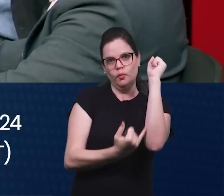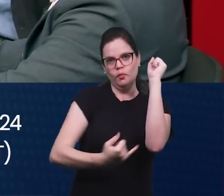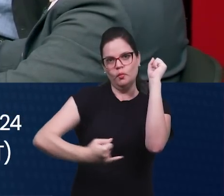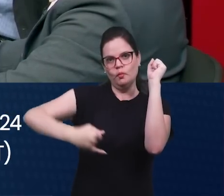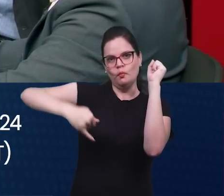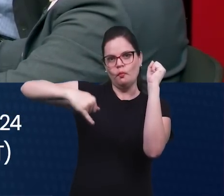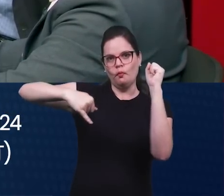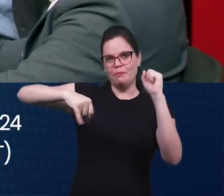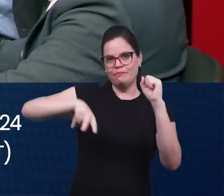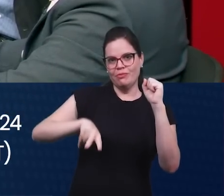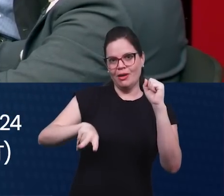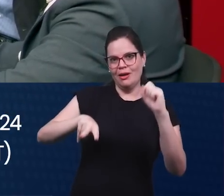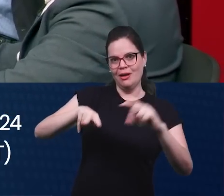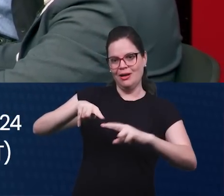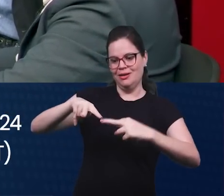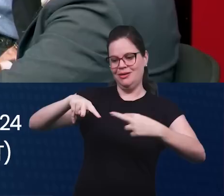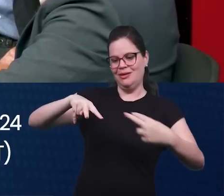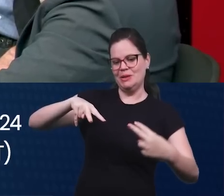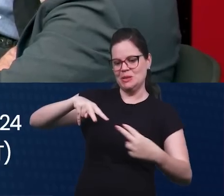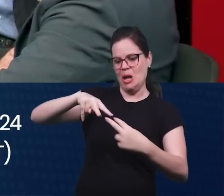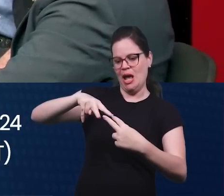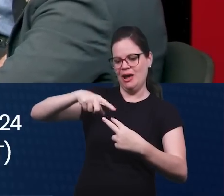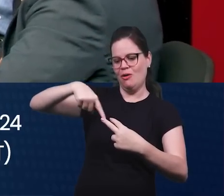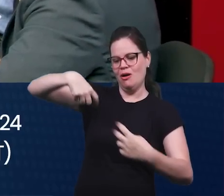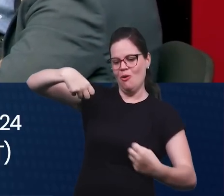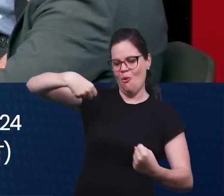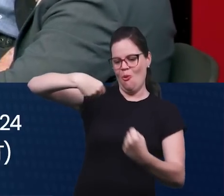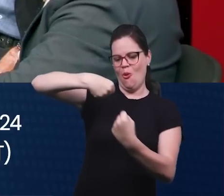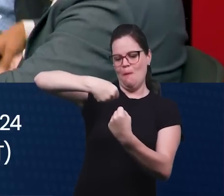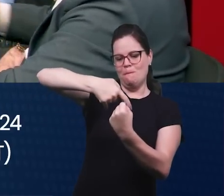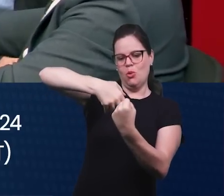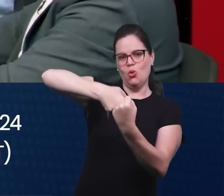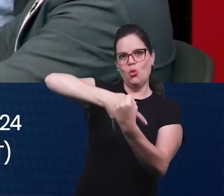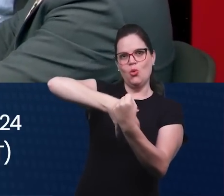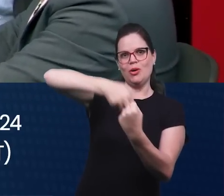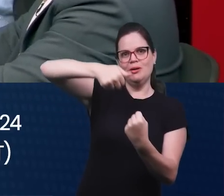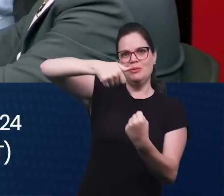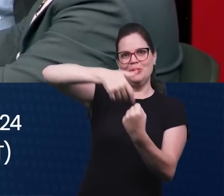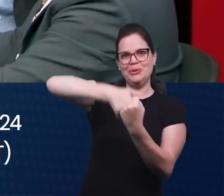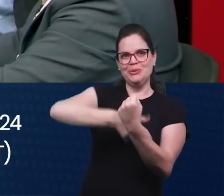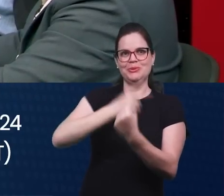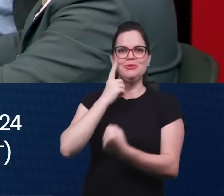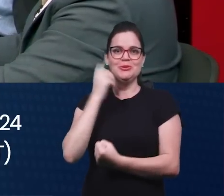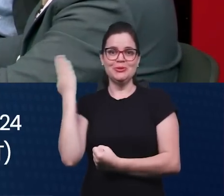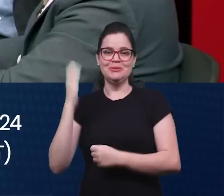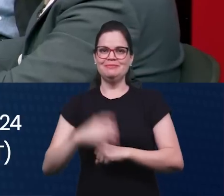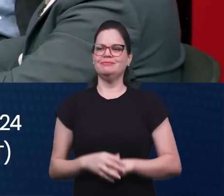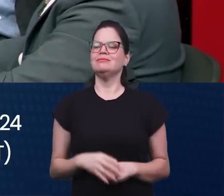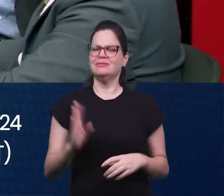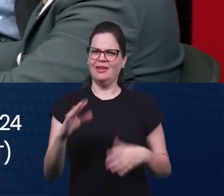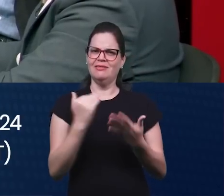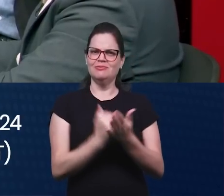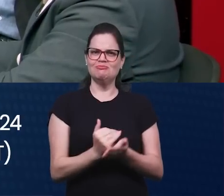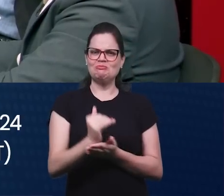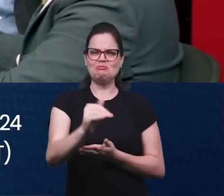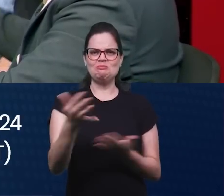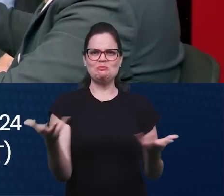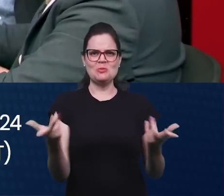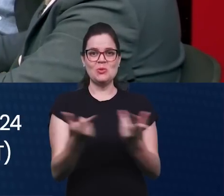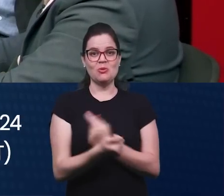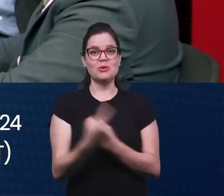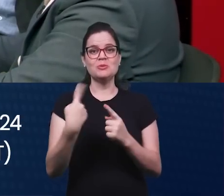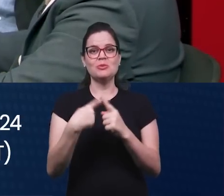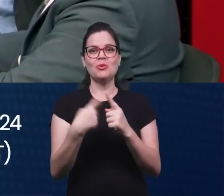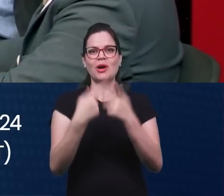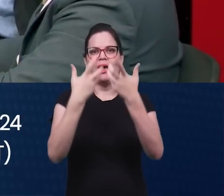introdução muito robusta já do que a gente vai ver pela frente, né? O cérebro humano é uma máquina incrível, né? E